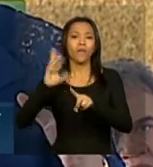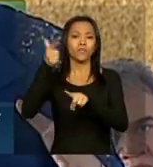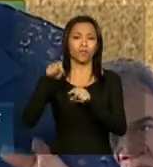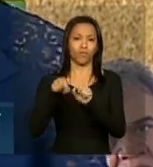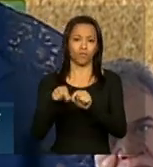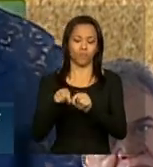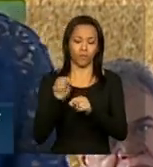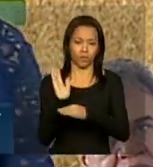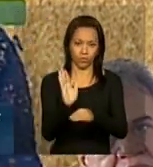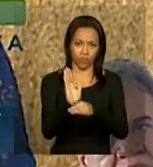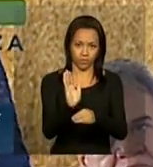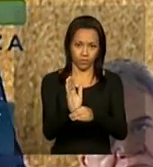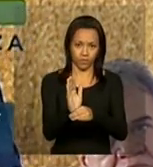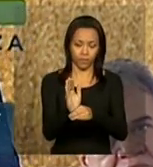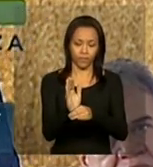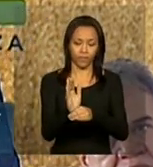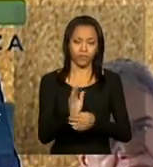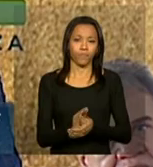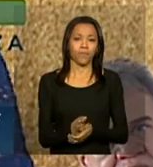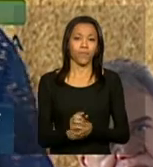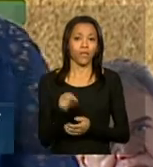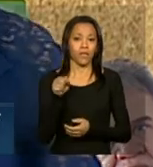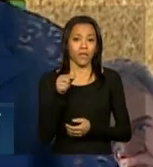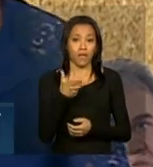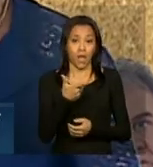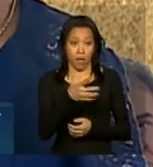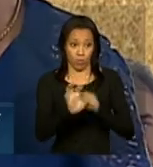questão. O grande tem